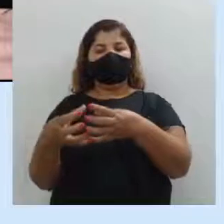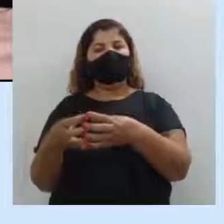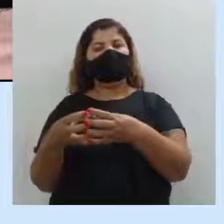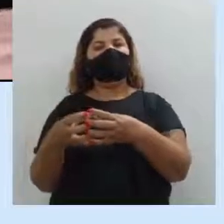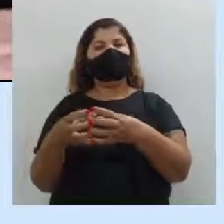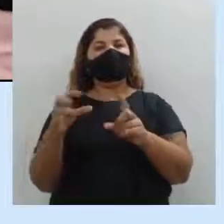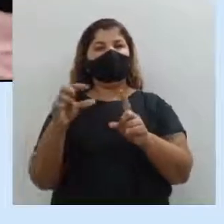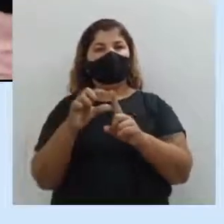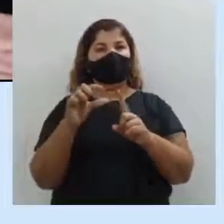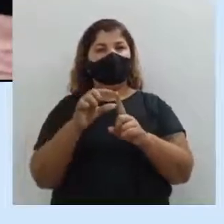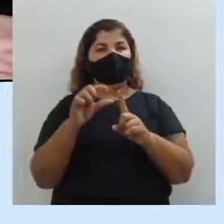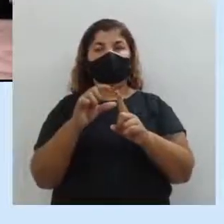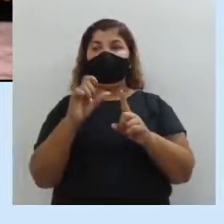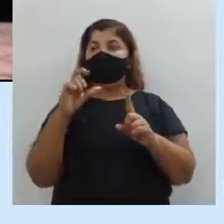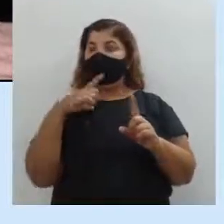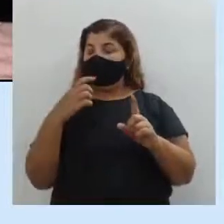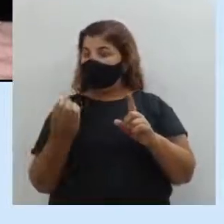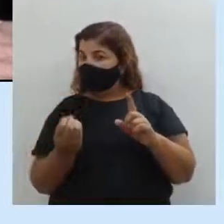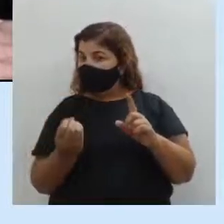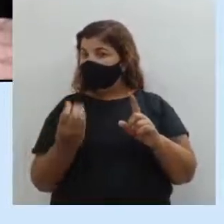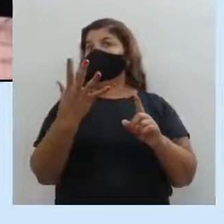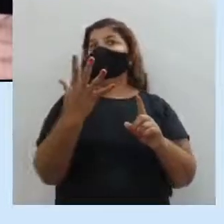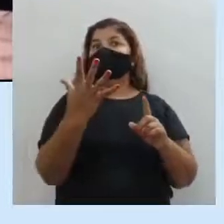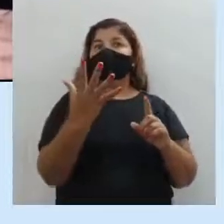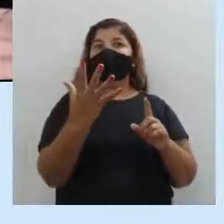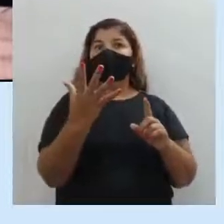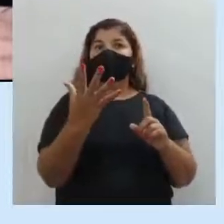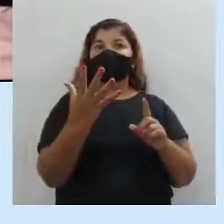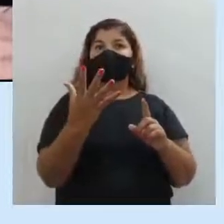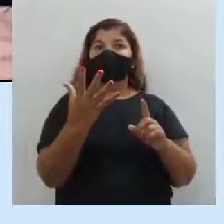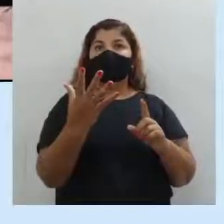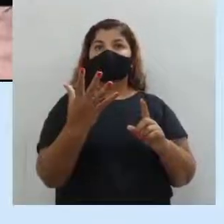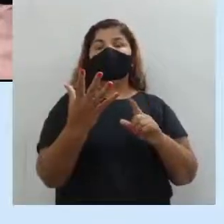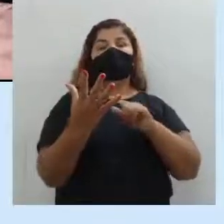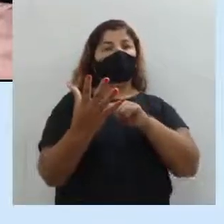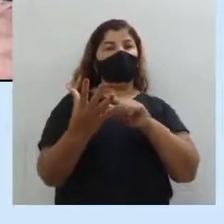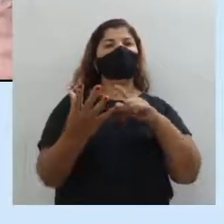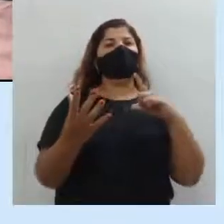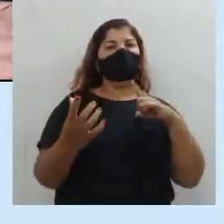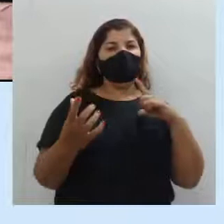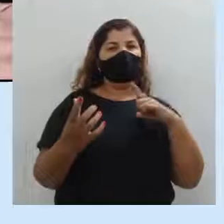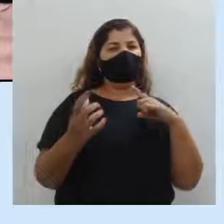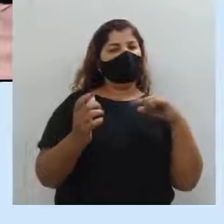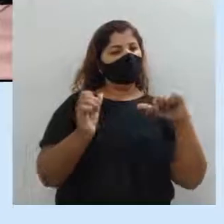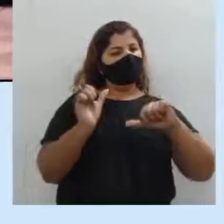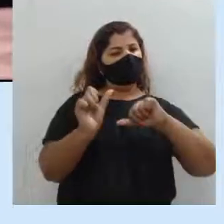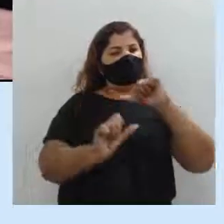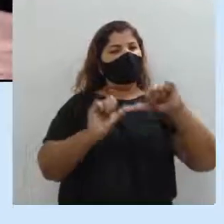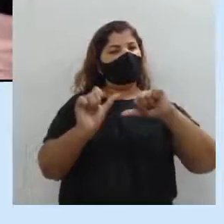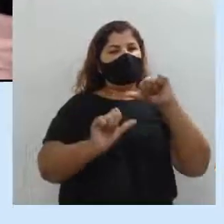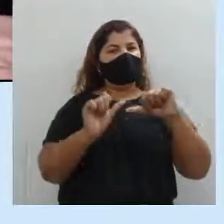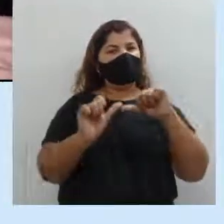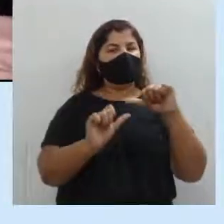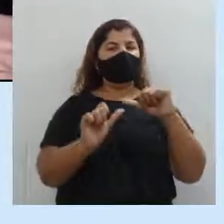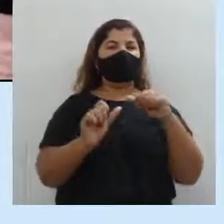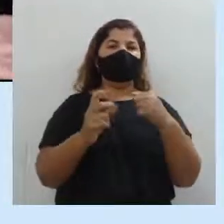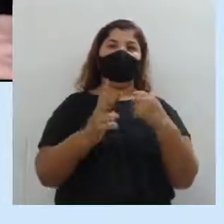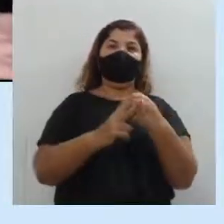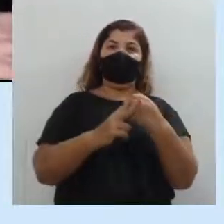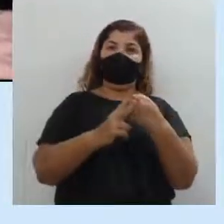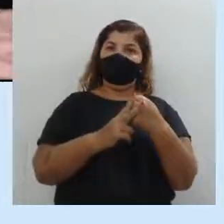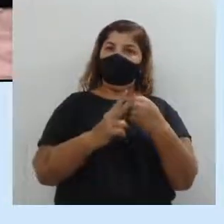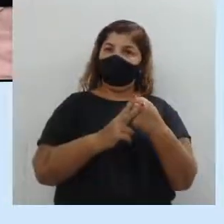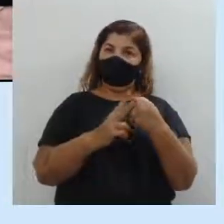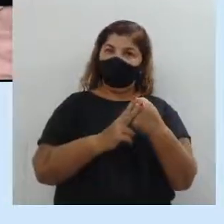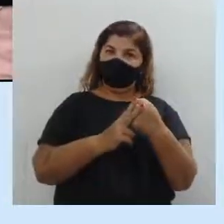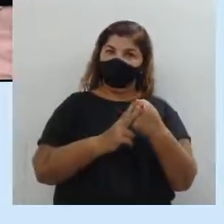que quando aparece, ela está modificando ou um verbo, olha aí que eu coloquei